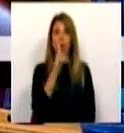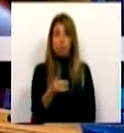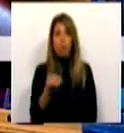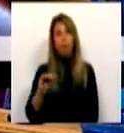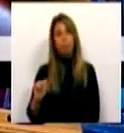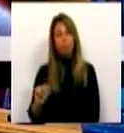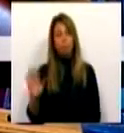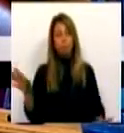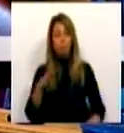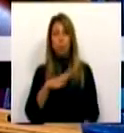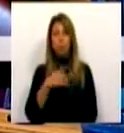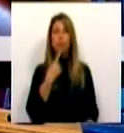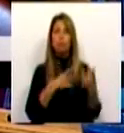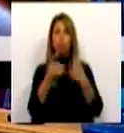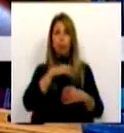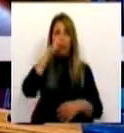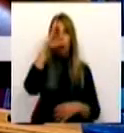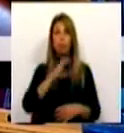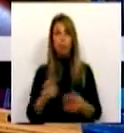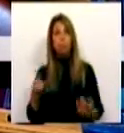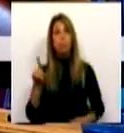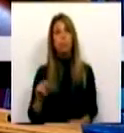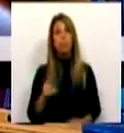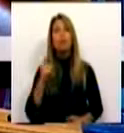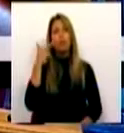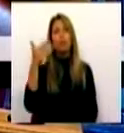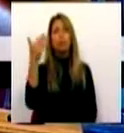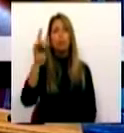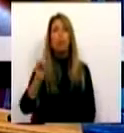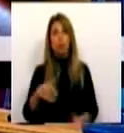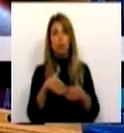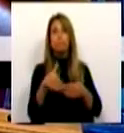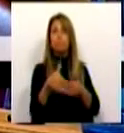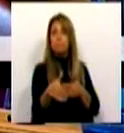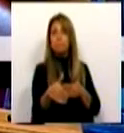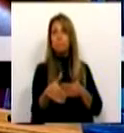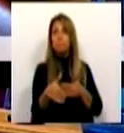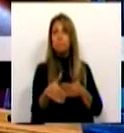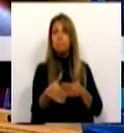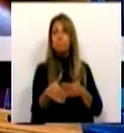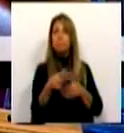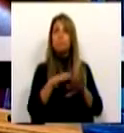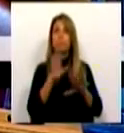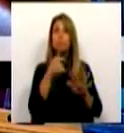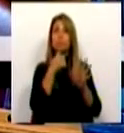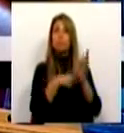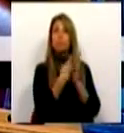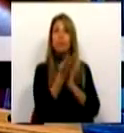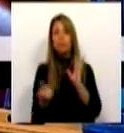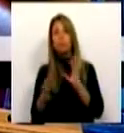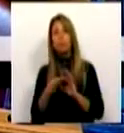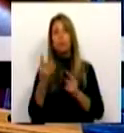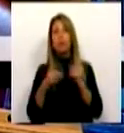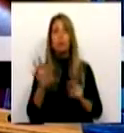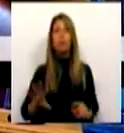E o que eu queria perguntar ao Sr. Ministro também, o que é que haverá no futuro próximo relativamente a medidas para, de alguma